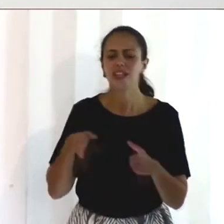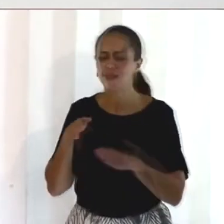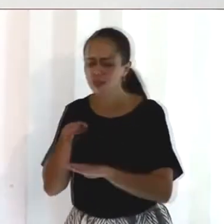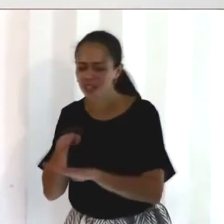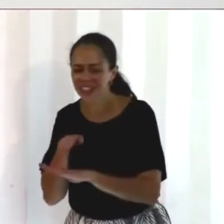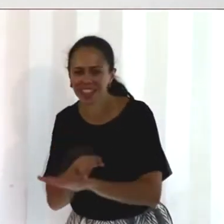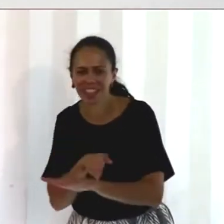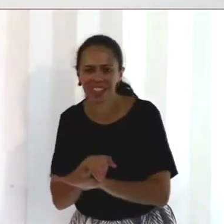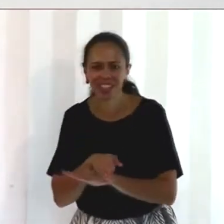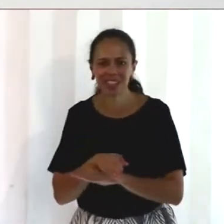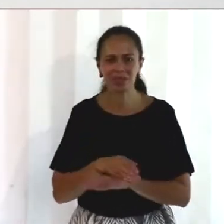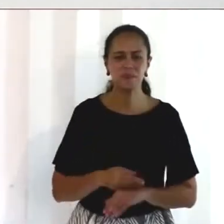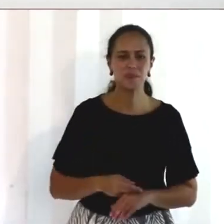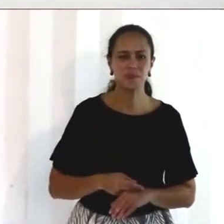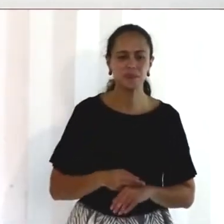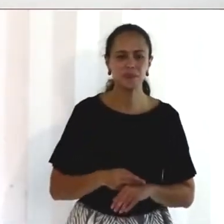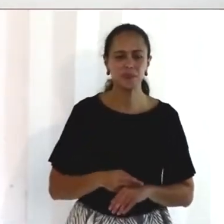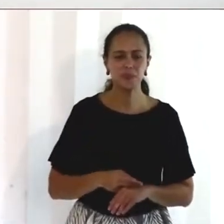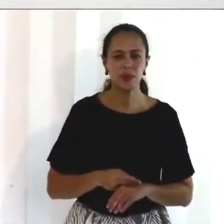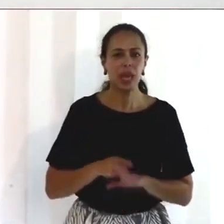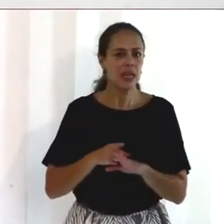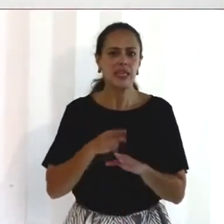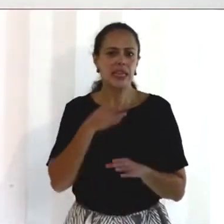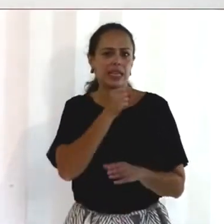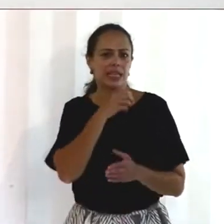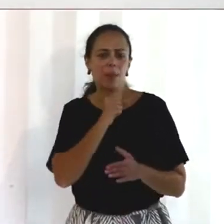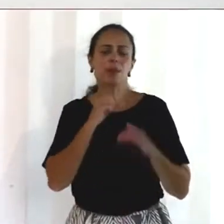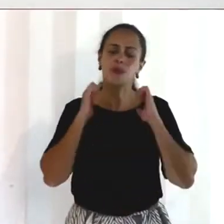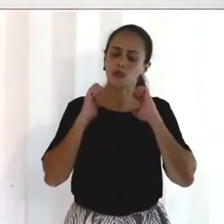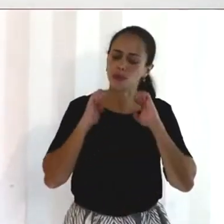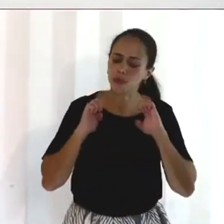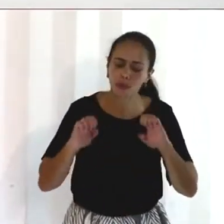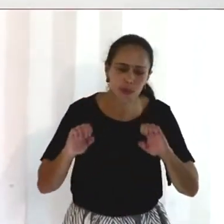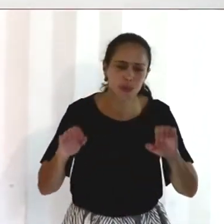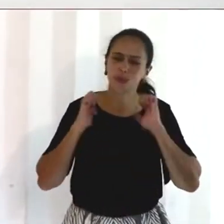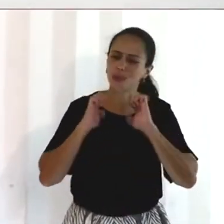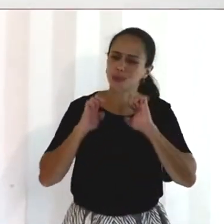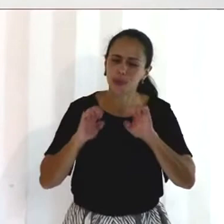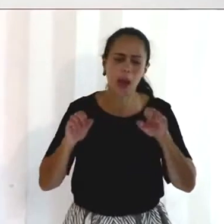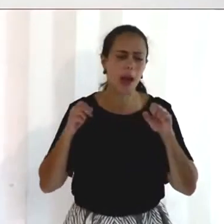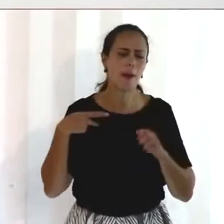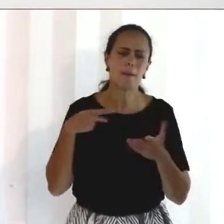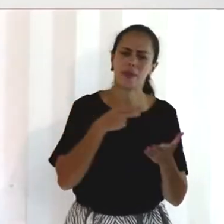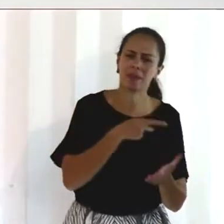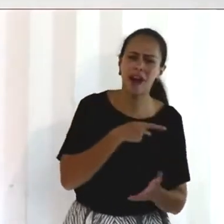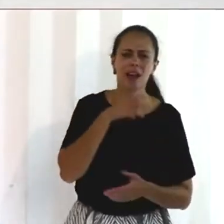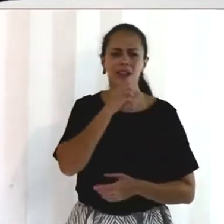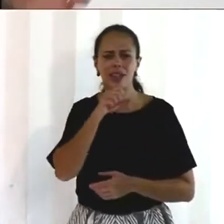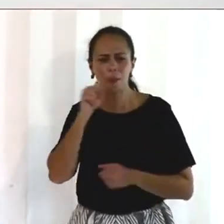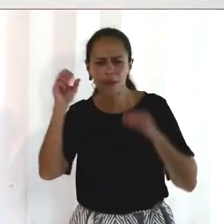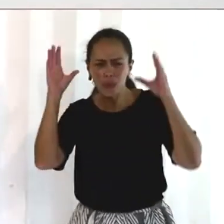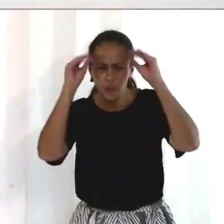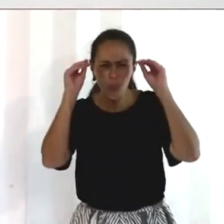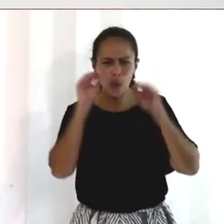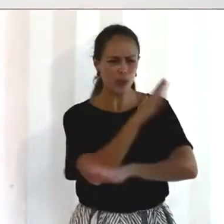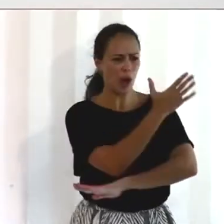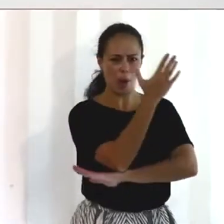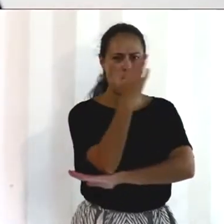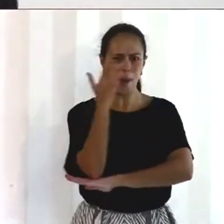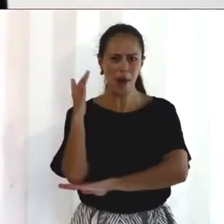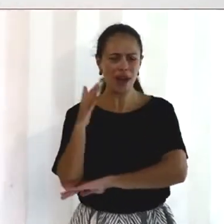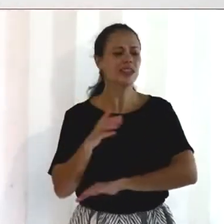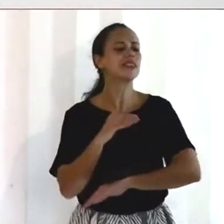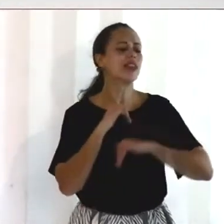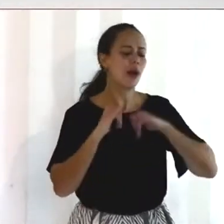sexta-feira, sábado, passávamos pregando o evangelho, sábado à noite, culto na praça,